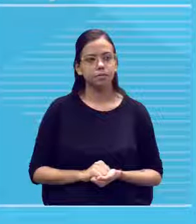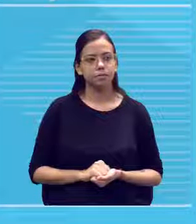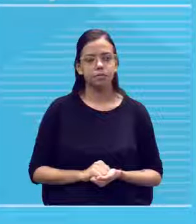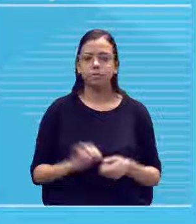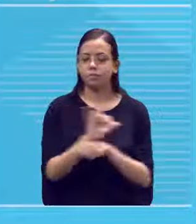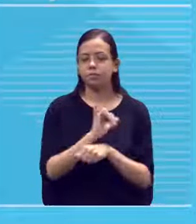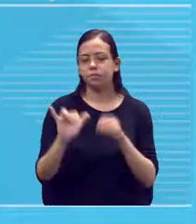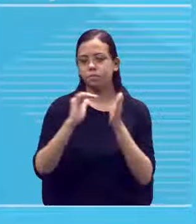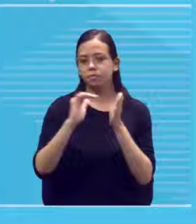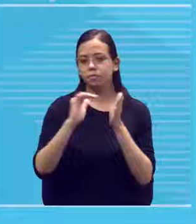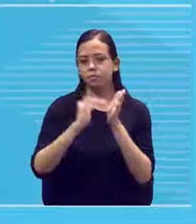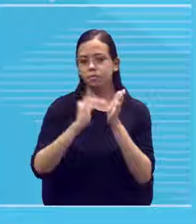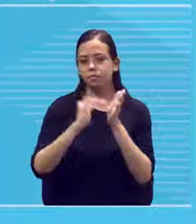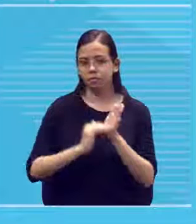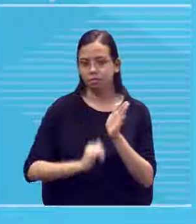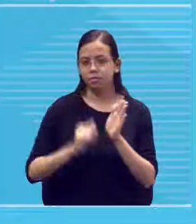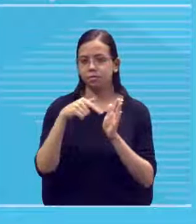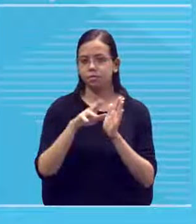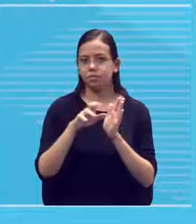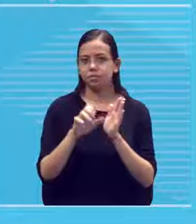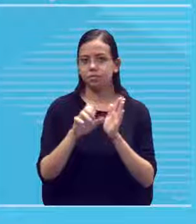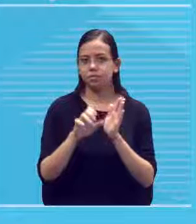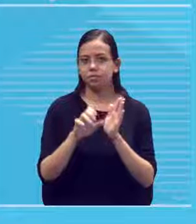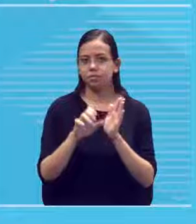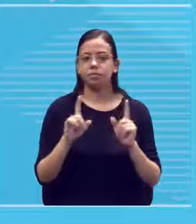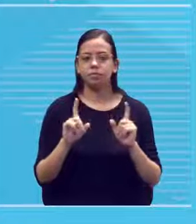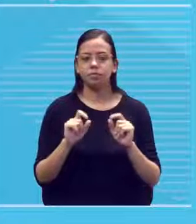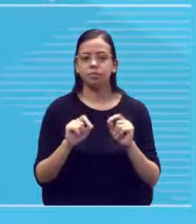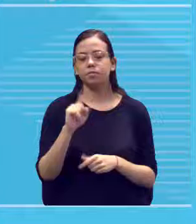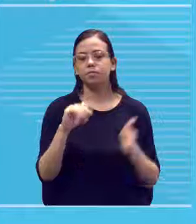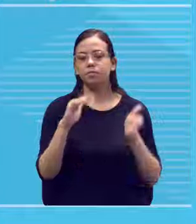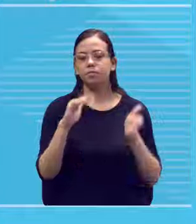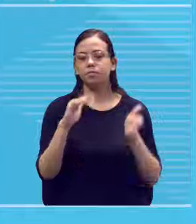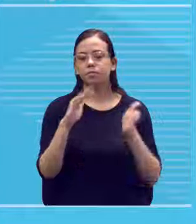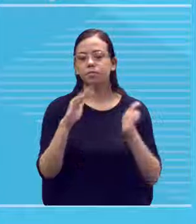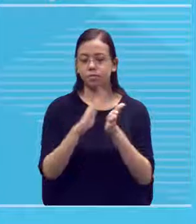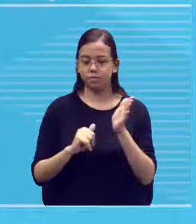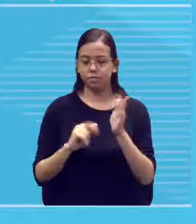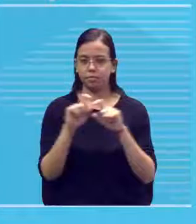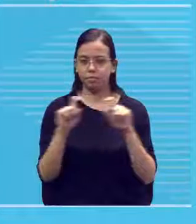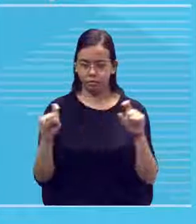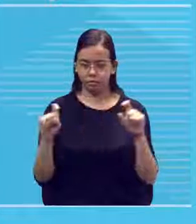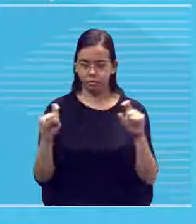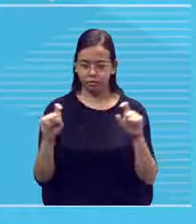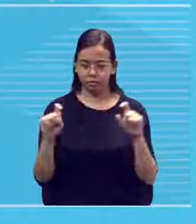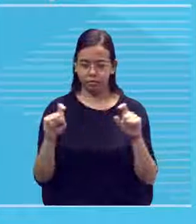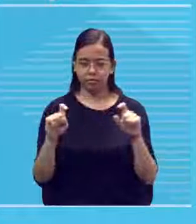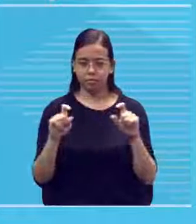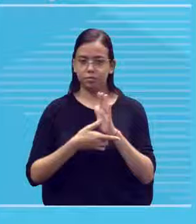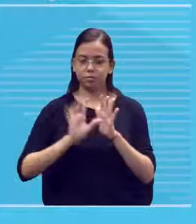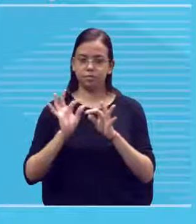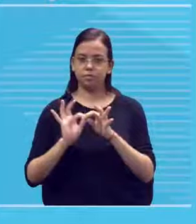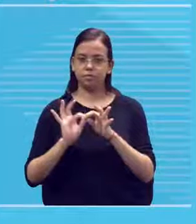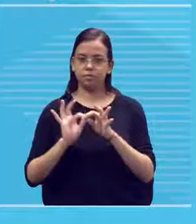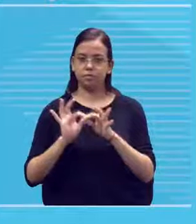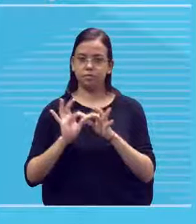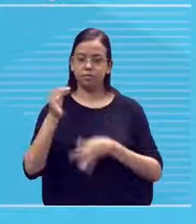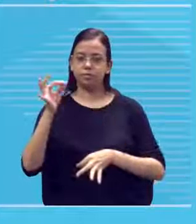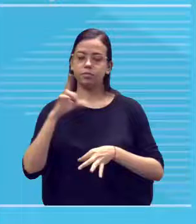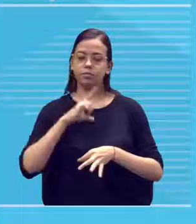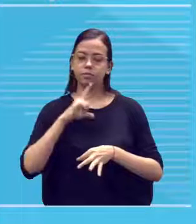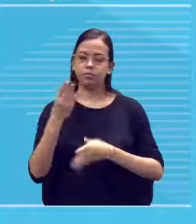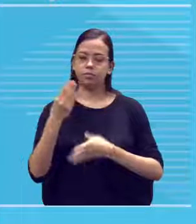de eliminar o que é tirar da oração desenvolvida aquela que traz o